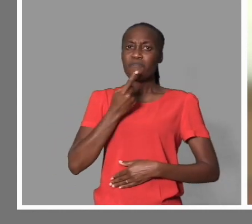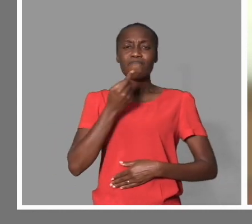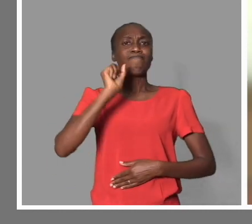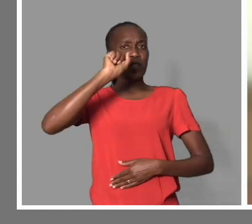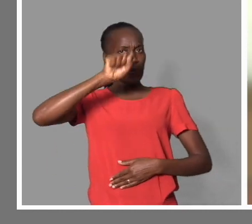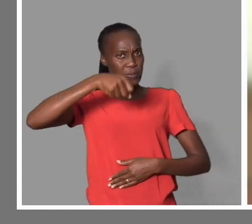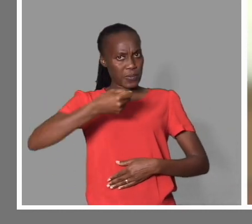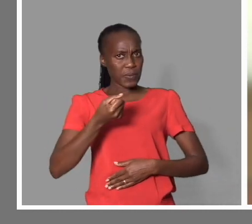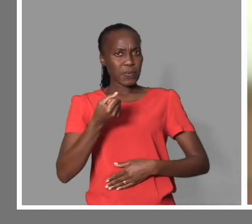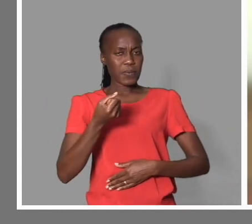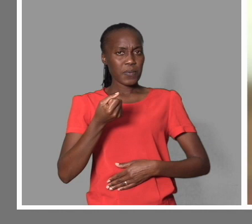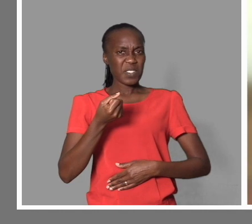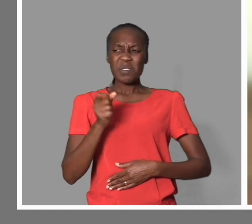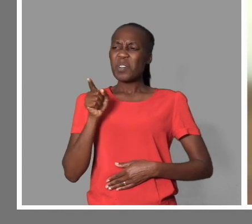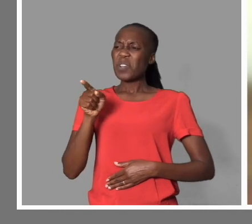Gostaria de voltar à escola?